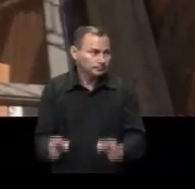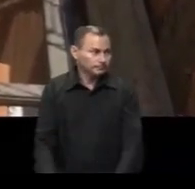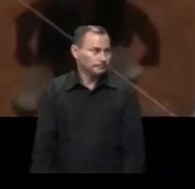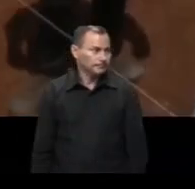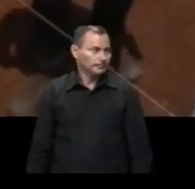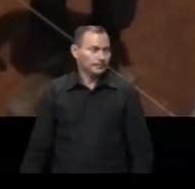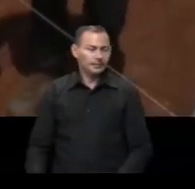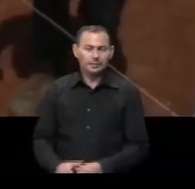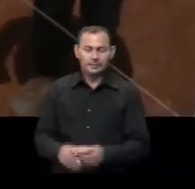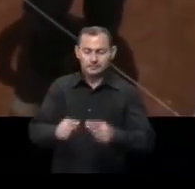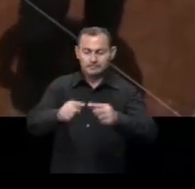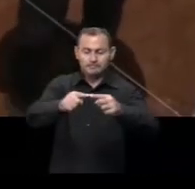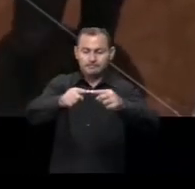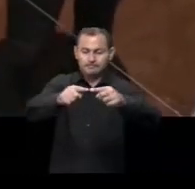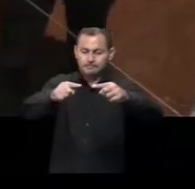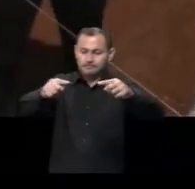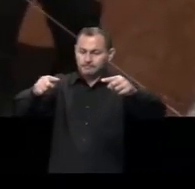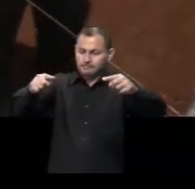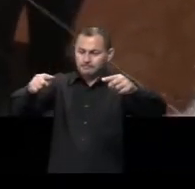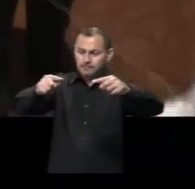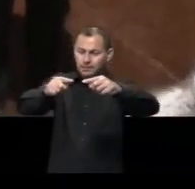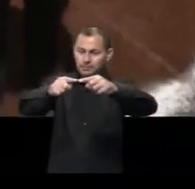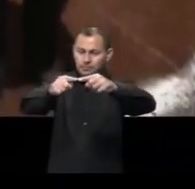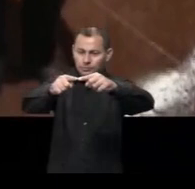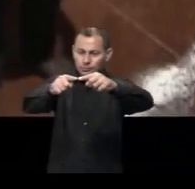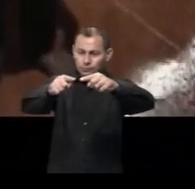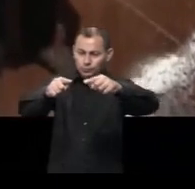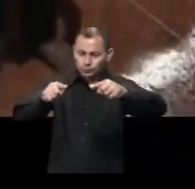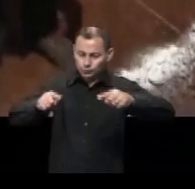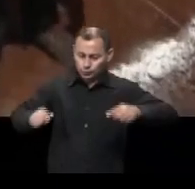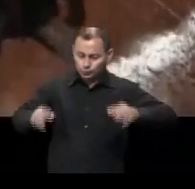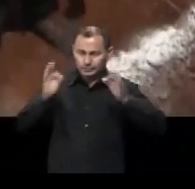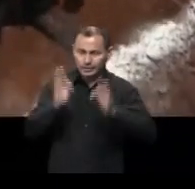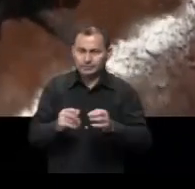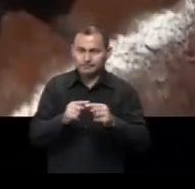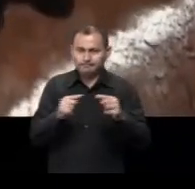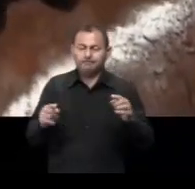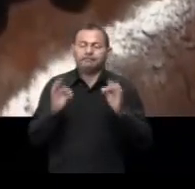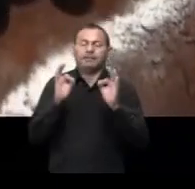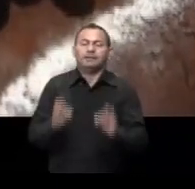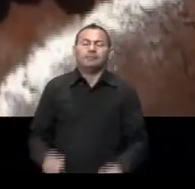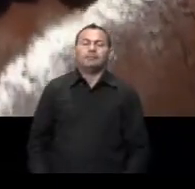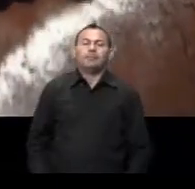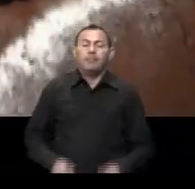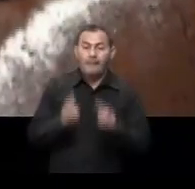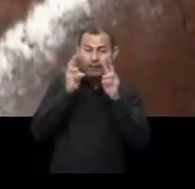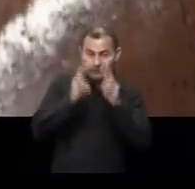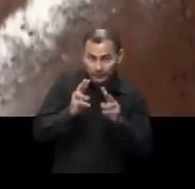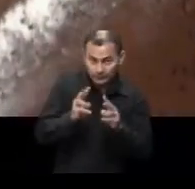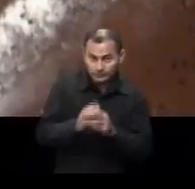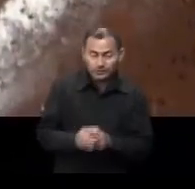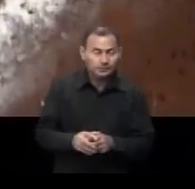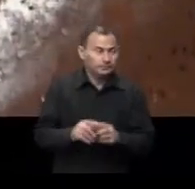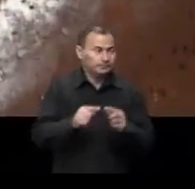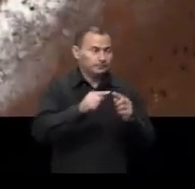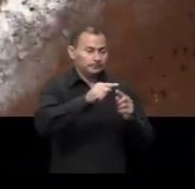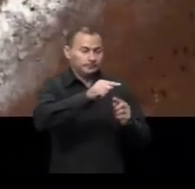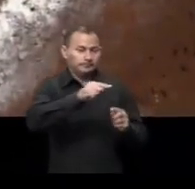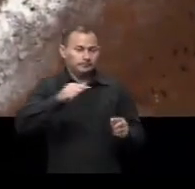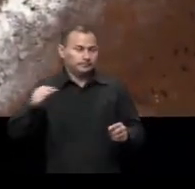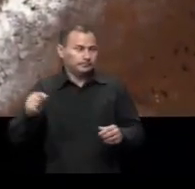certinho, bateu o esquadro, pode mandar ver na locação da obra. Então a gente vê ali, ó, o cruzamento da